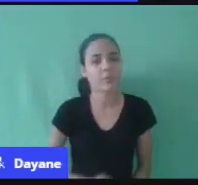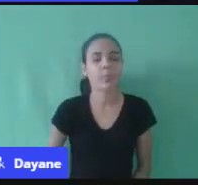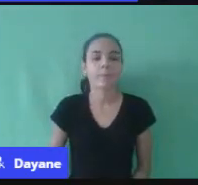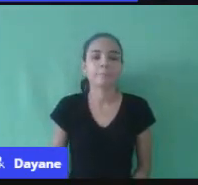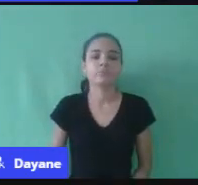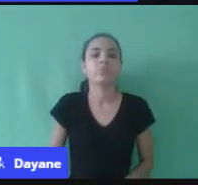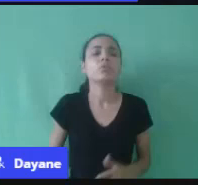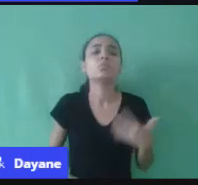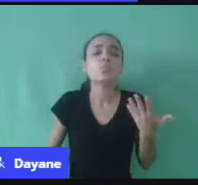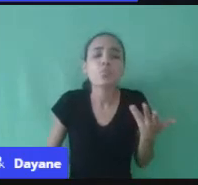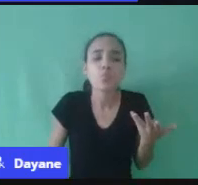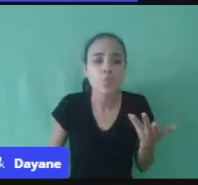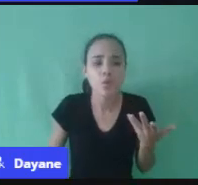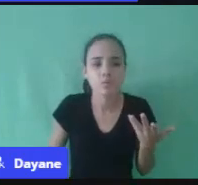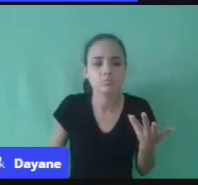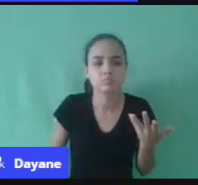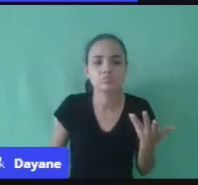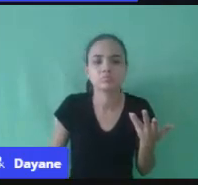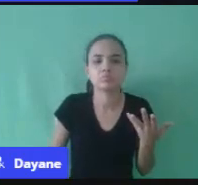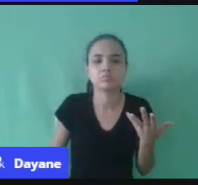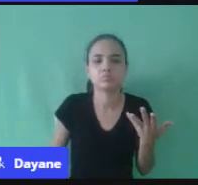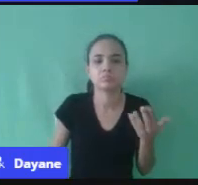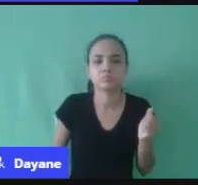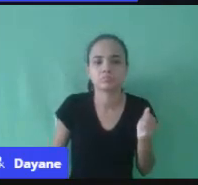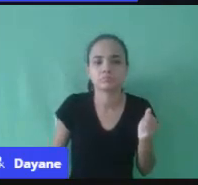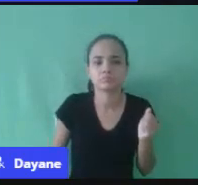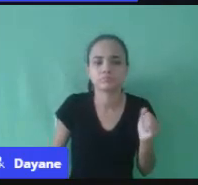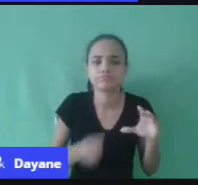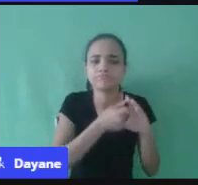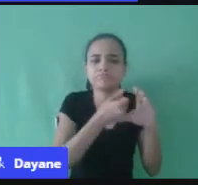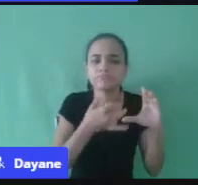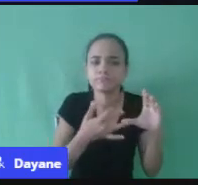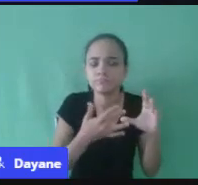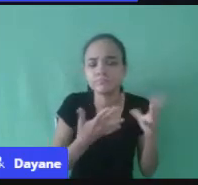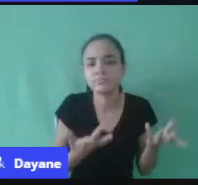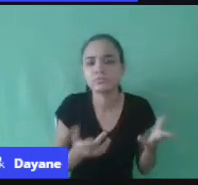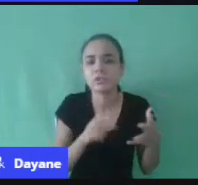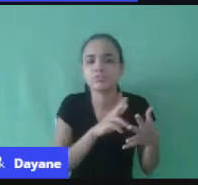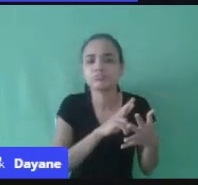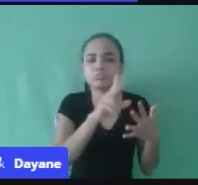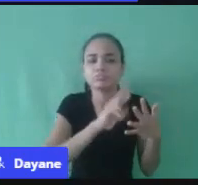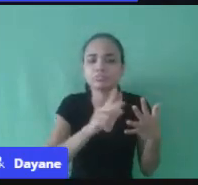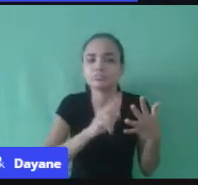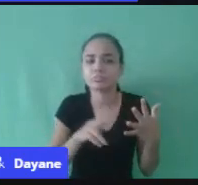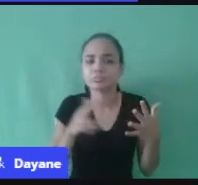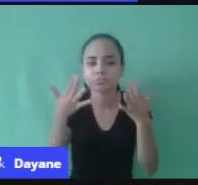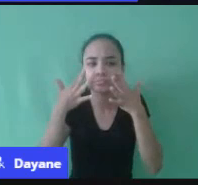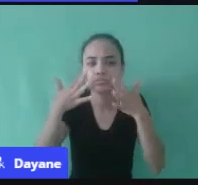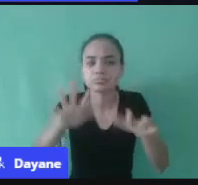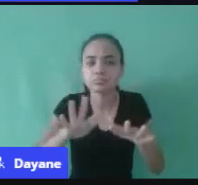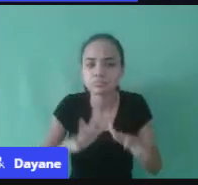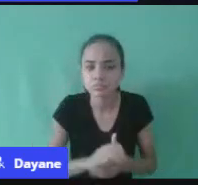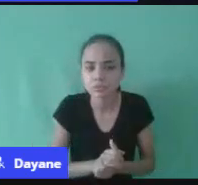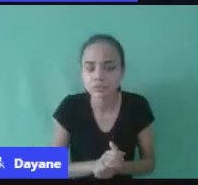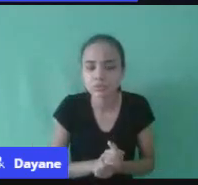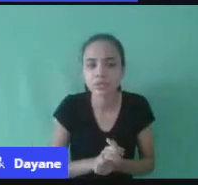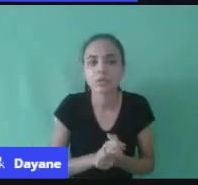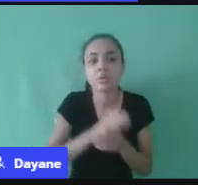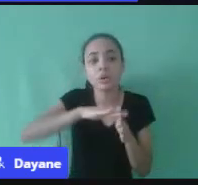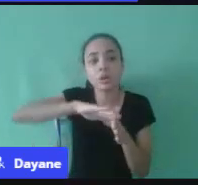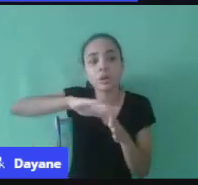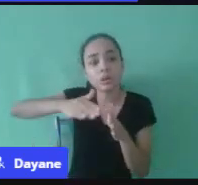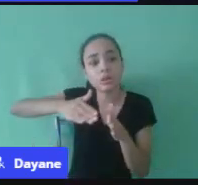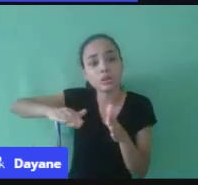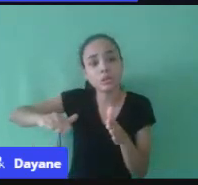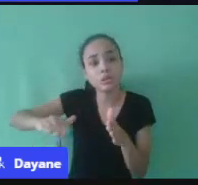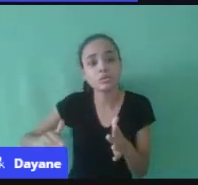naturais? Que você já deve ter conversado com seus alunos. É o relevo, é a hidrografia, é o clima,